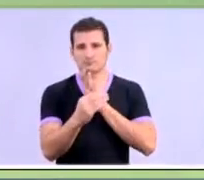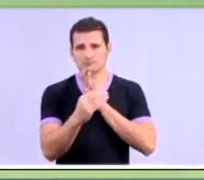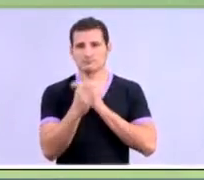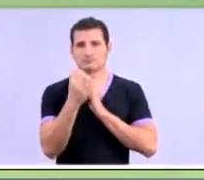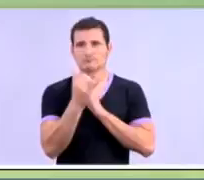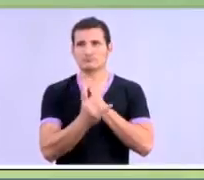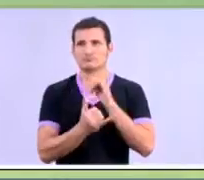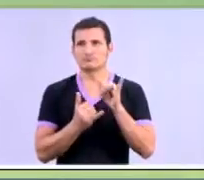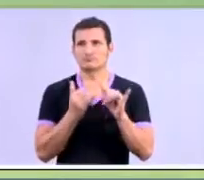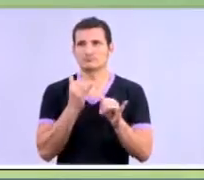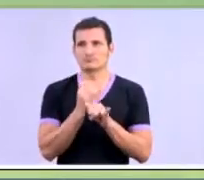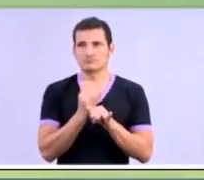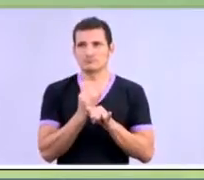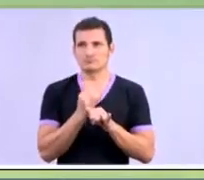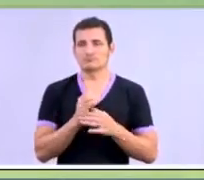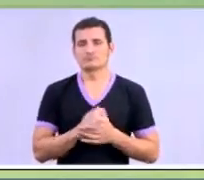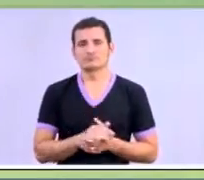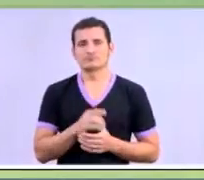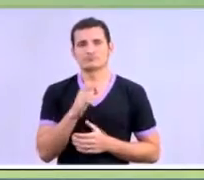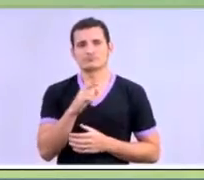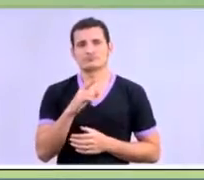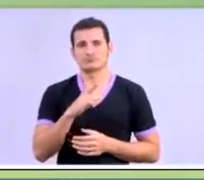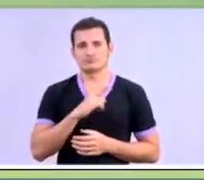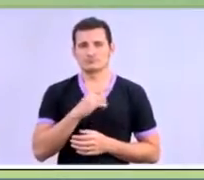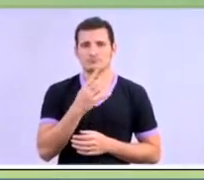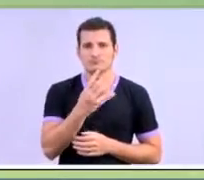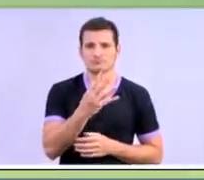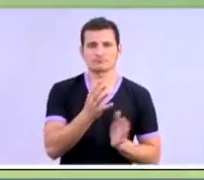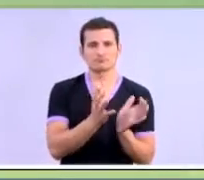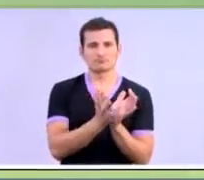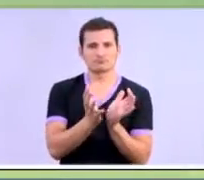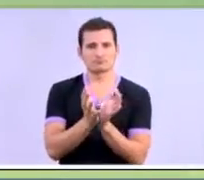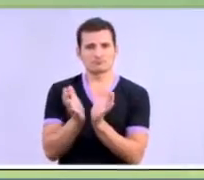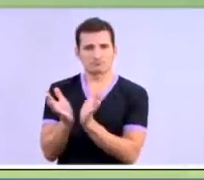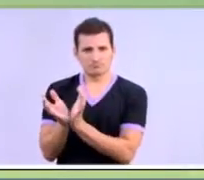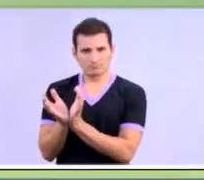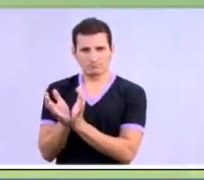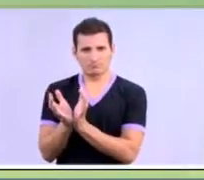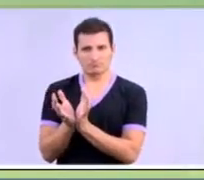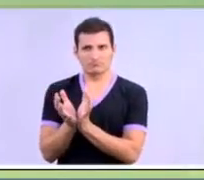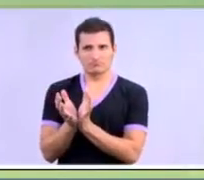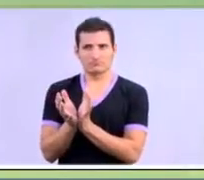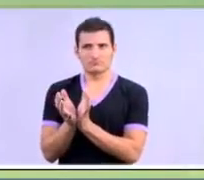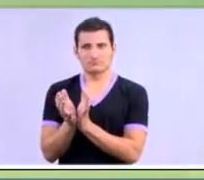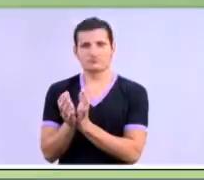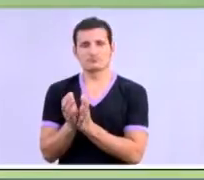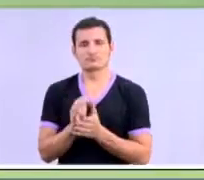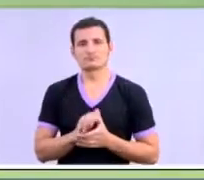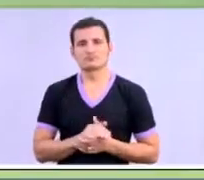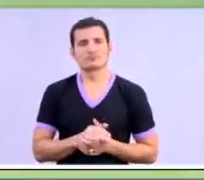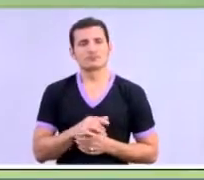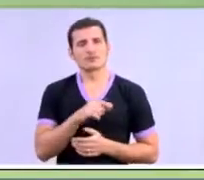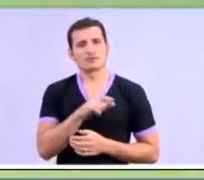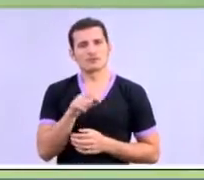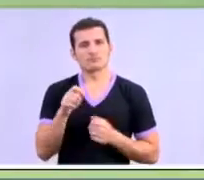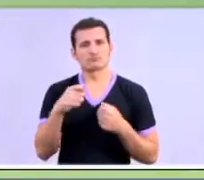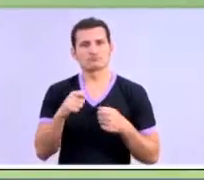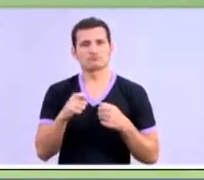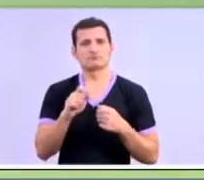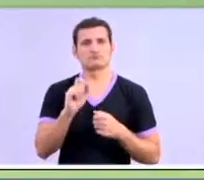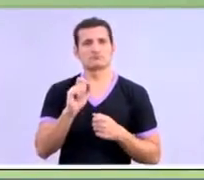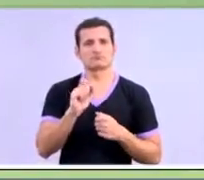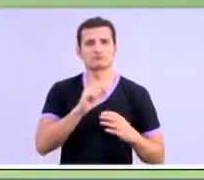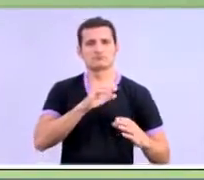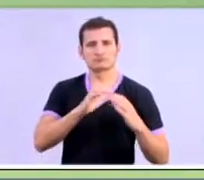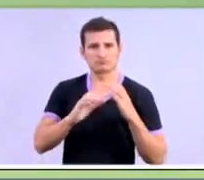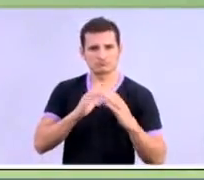internet. Ele define 4 categorias de funções, ou seja, que devem ocorrer para que as comunicações tenham